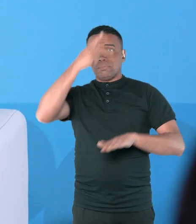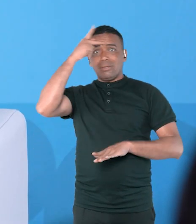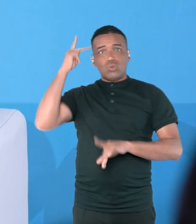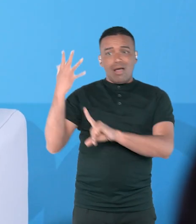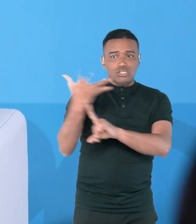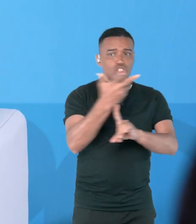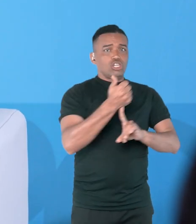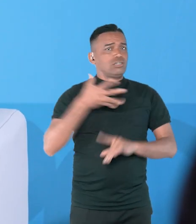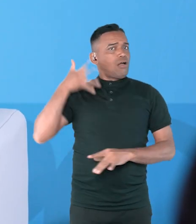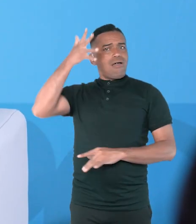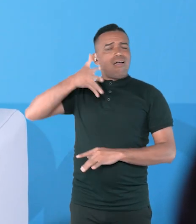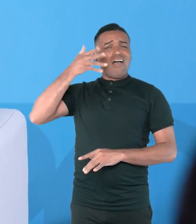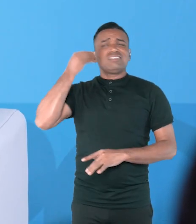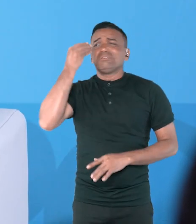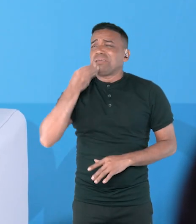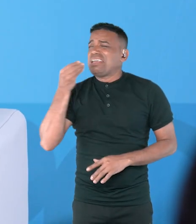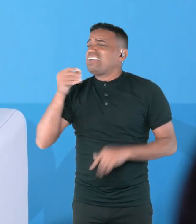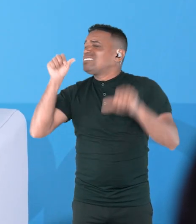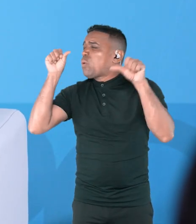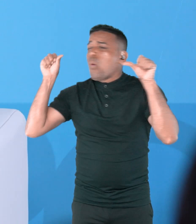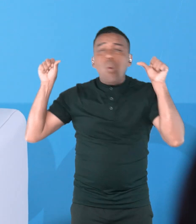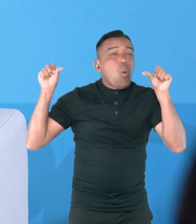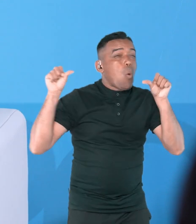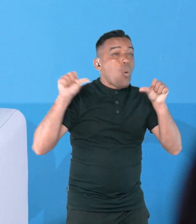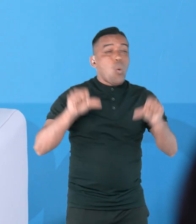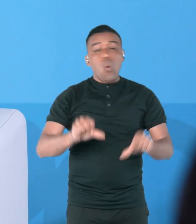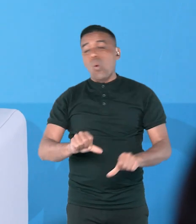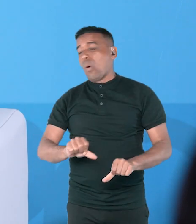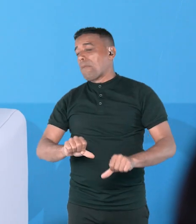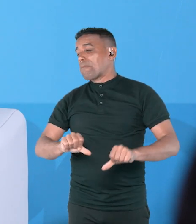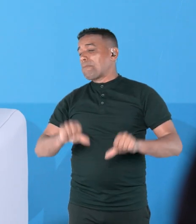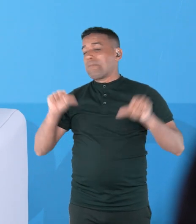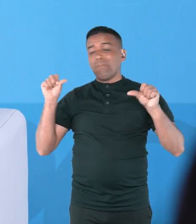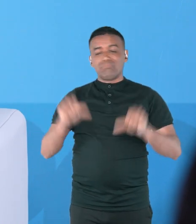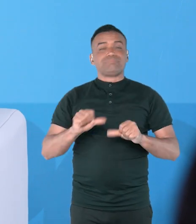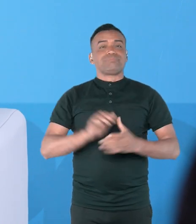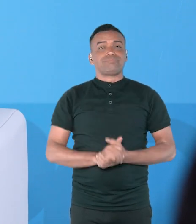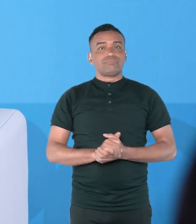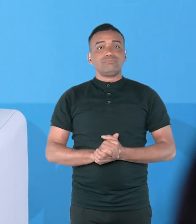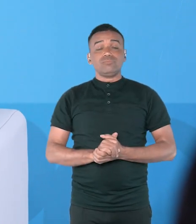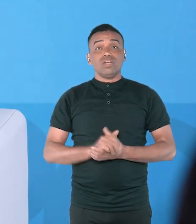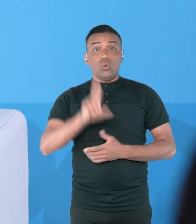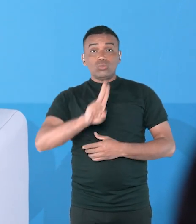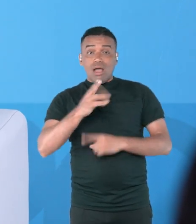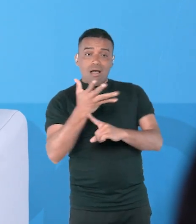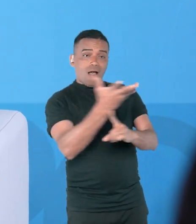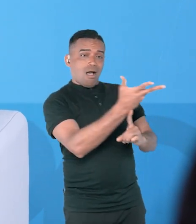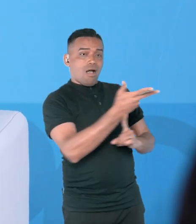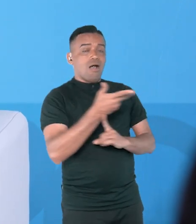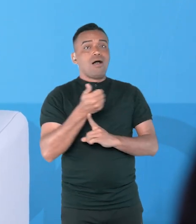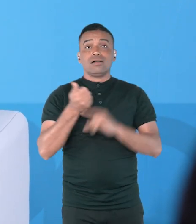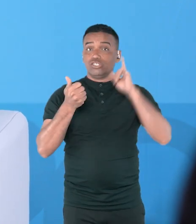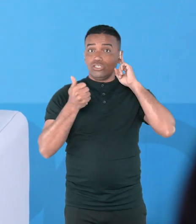os artistas relatam experiências terríveis, desoladoras até. Através da arte,